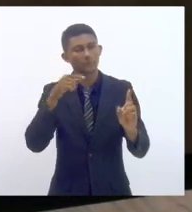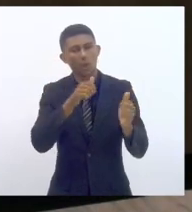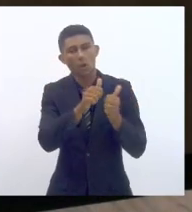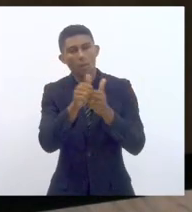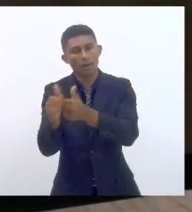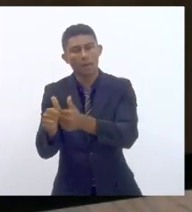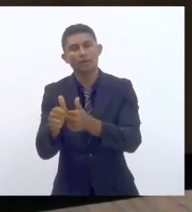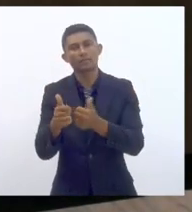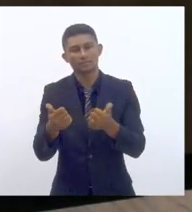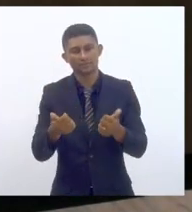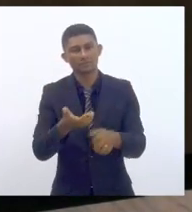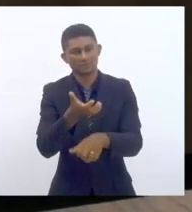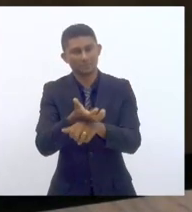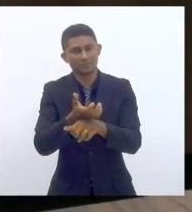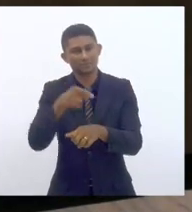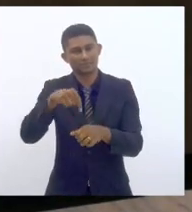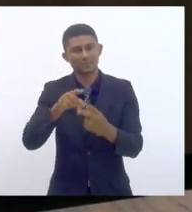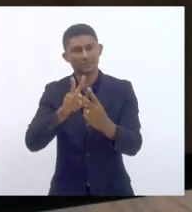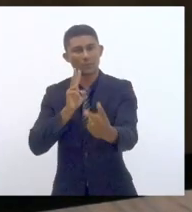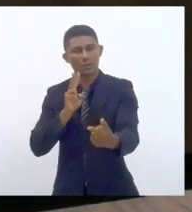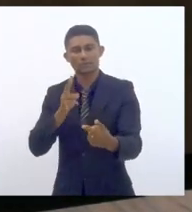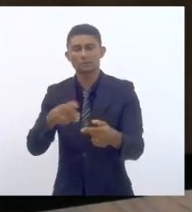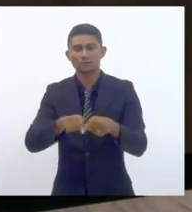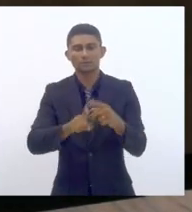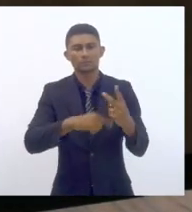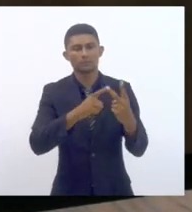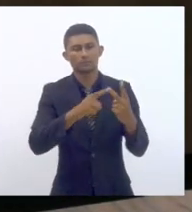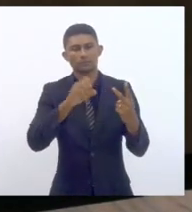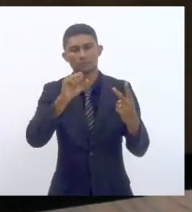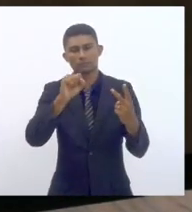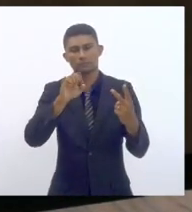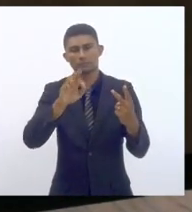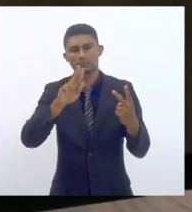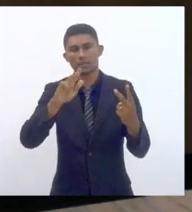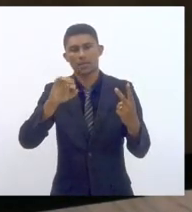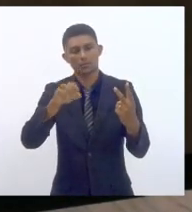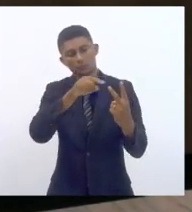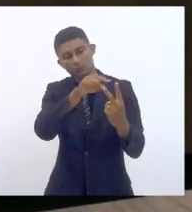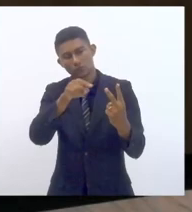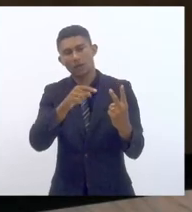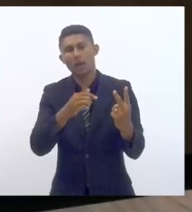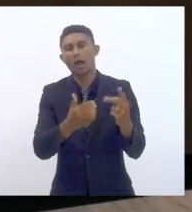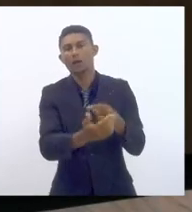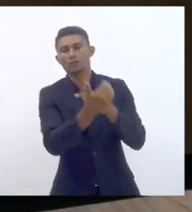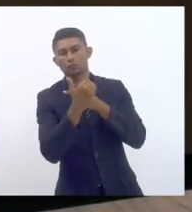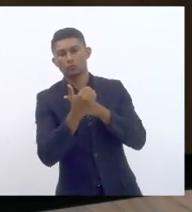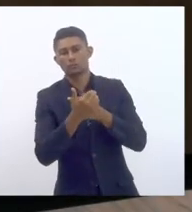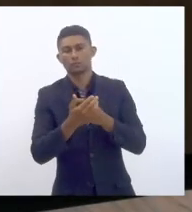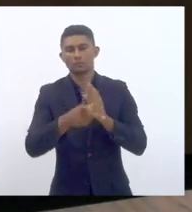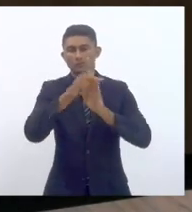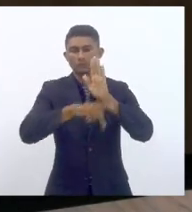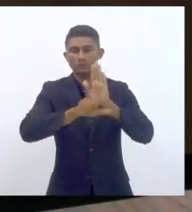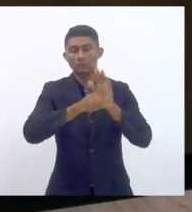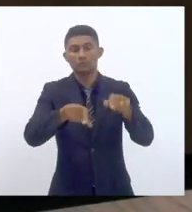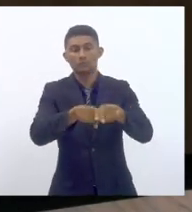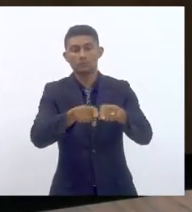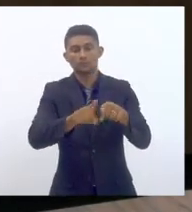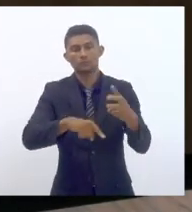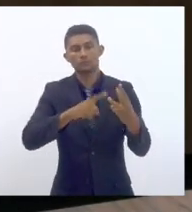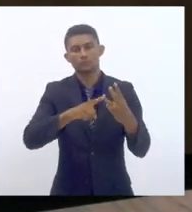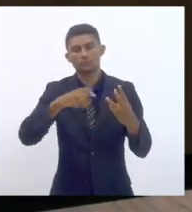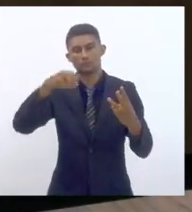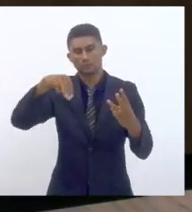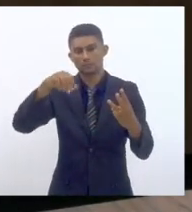interessado na votação da matéria. Jorge Bittar, Celso Panceiro ajudaram muito na discussão do projeto. Maurício Guedes, da FAPERJ,